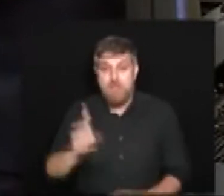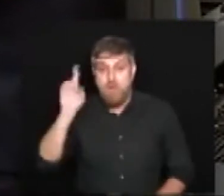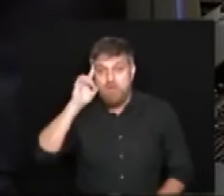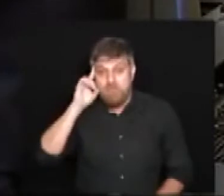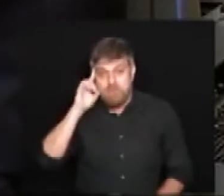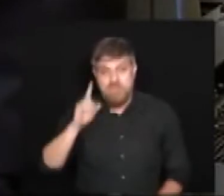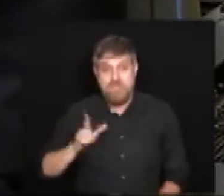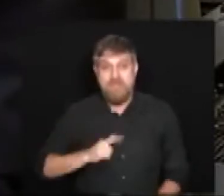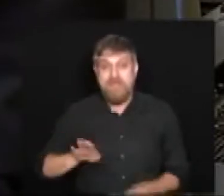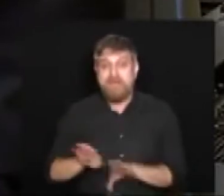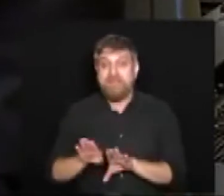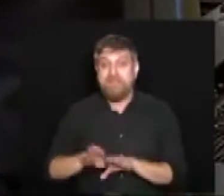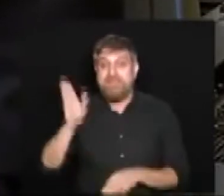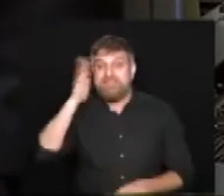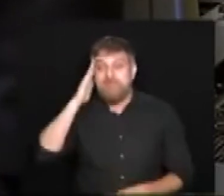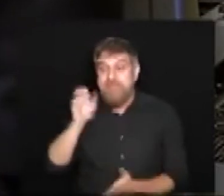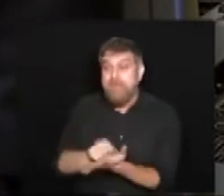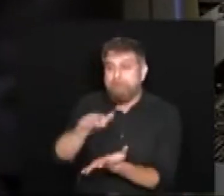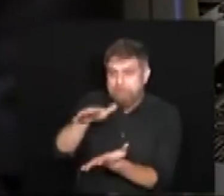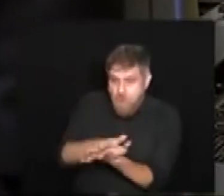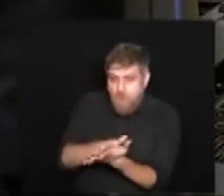Consulta de multas, débitos.